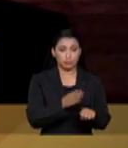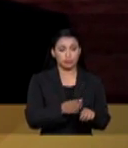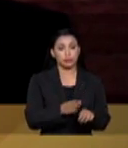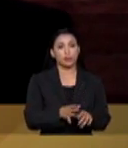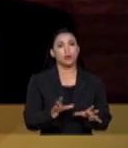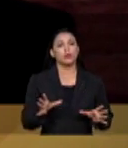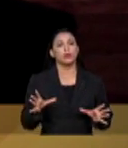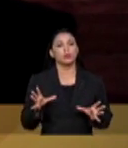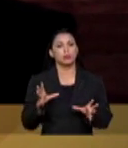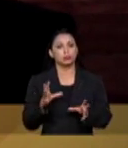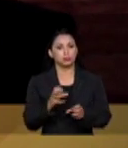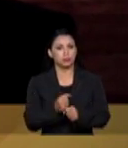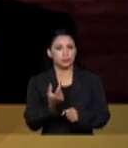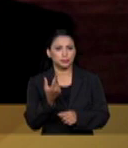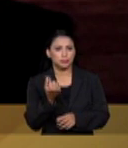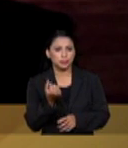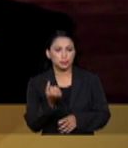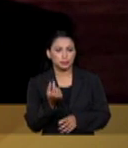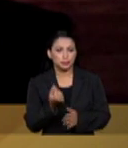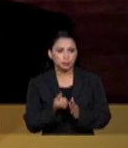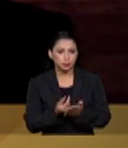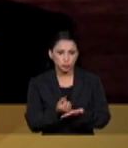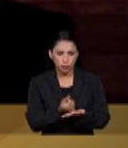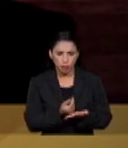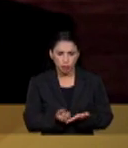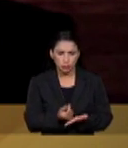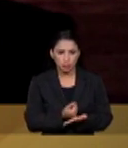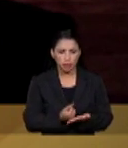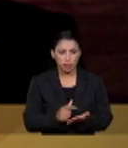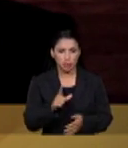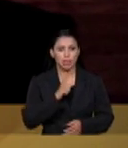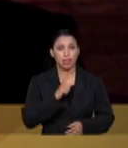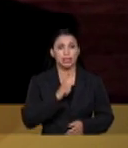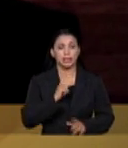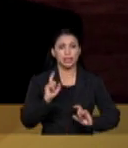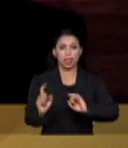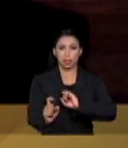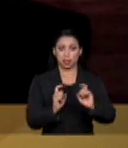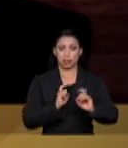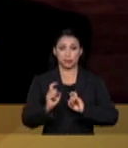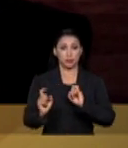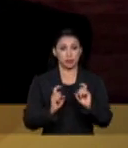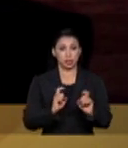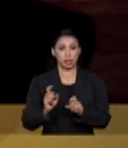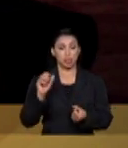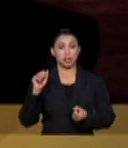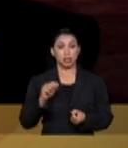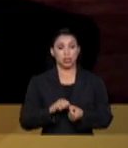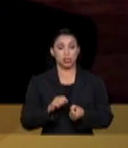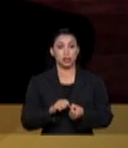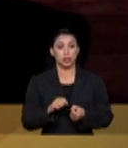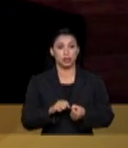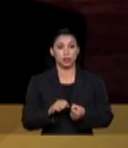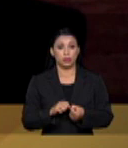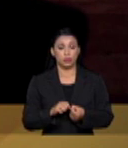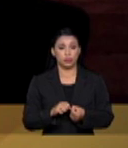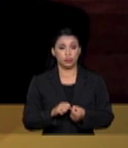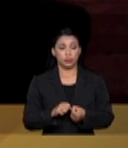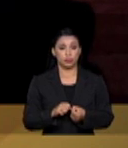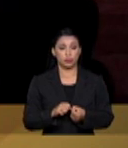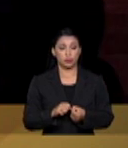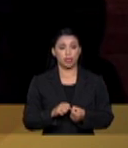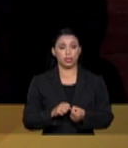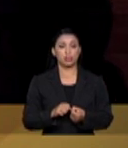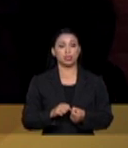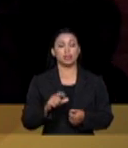orçamentária e mitigação do vigor administrativo digestão imposto autarquia